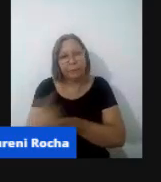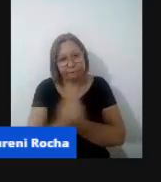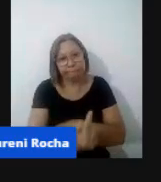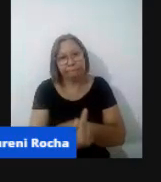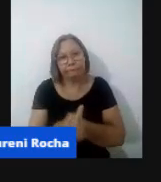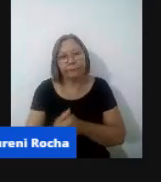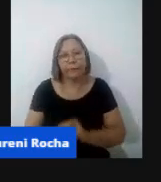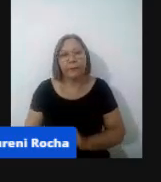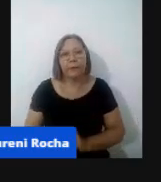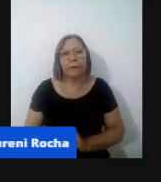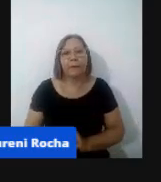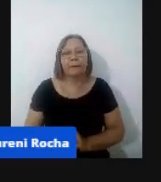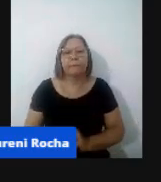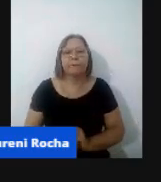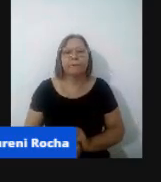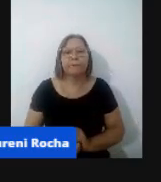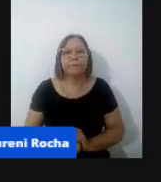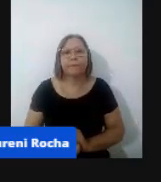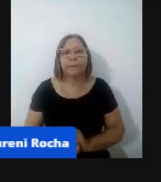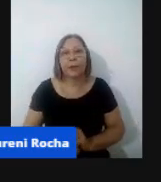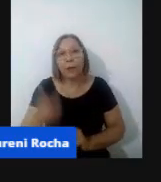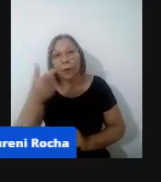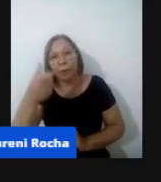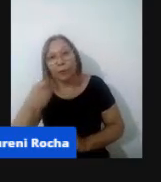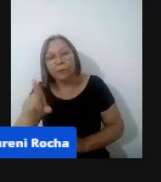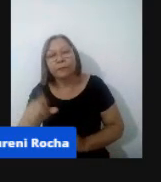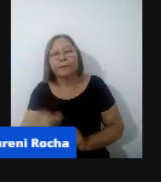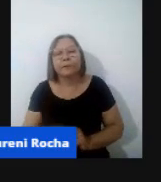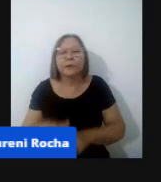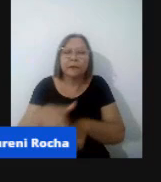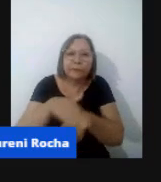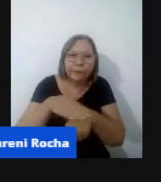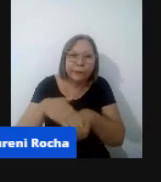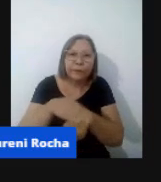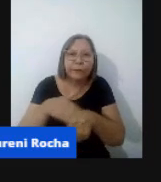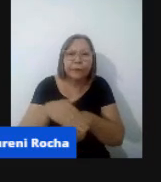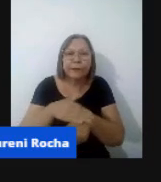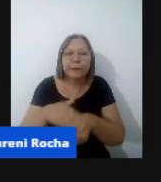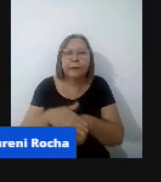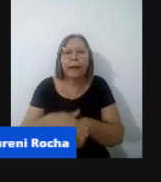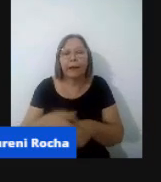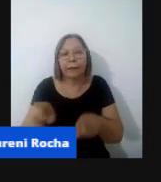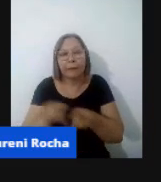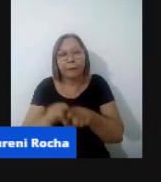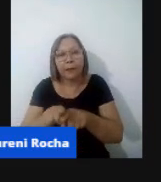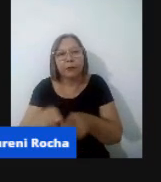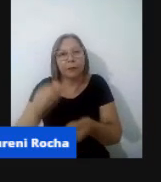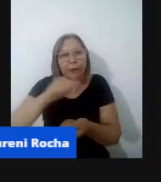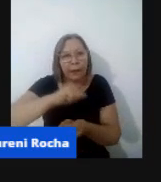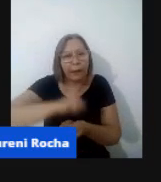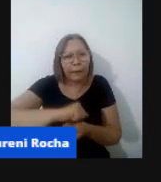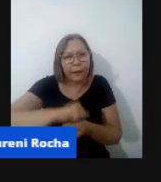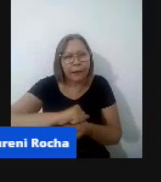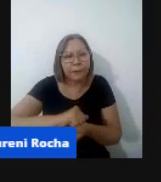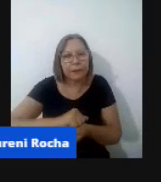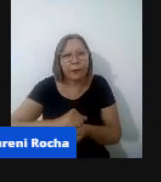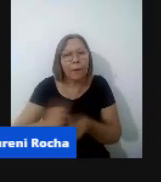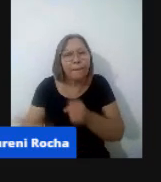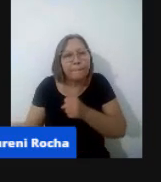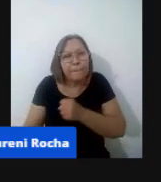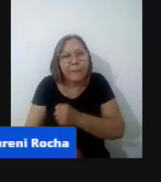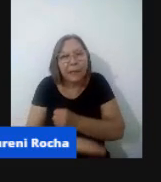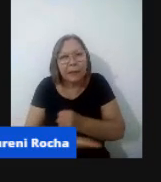No slide seguinte, a gente vai começar um pouquinho dessa adequação baseado lá na base